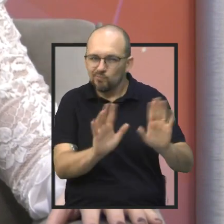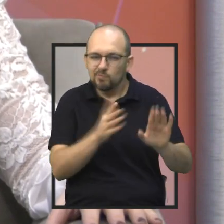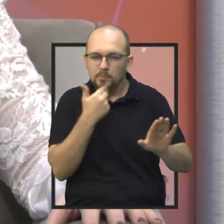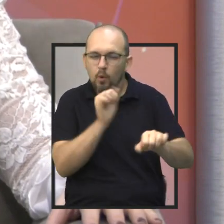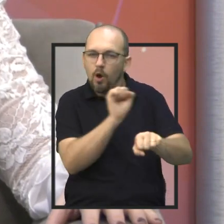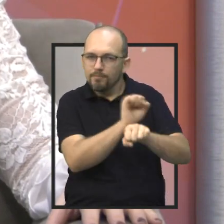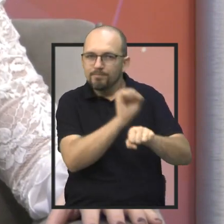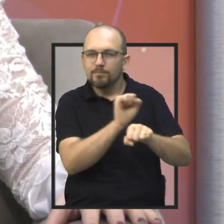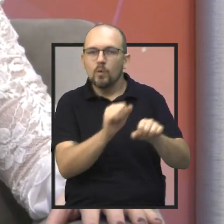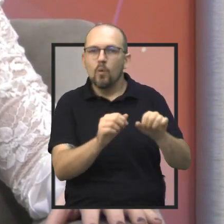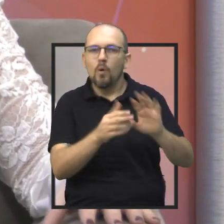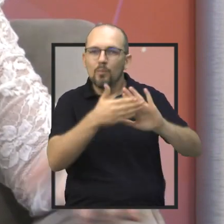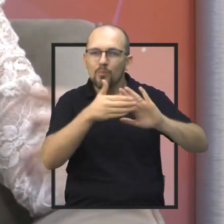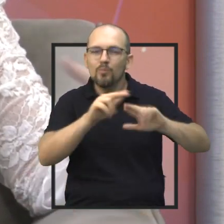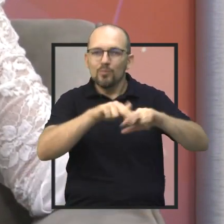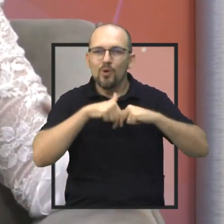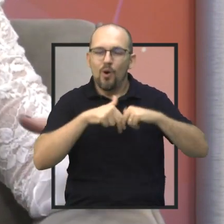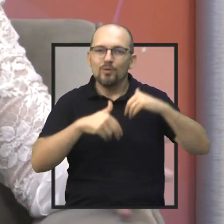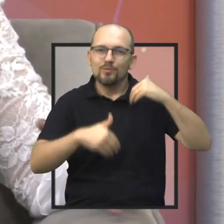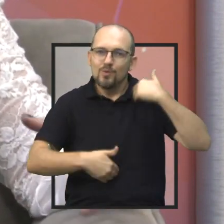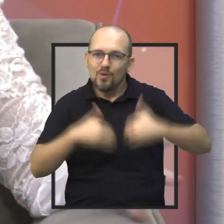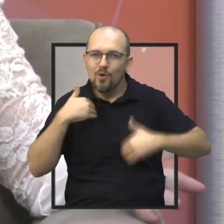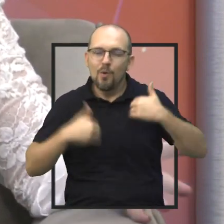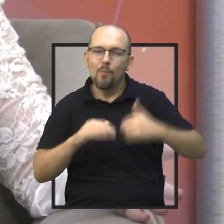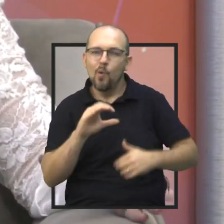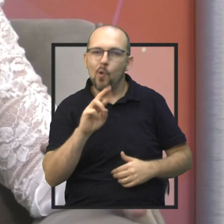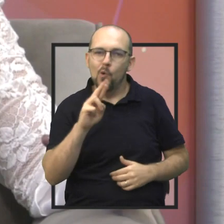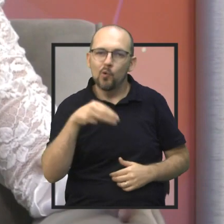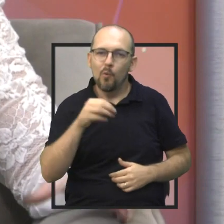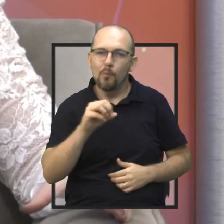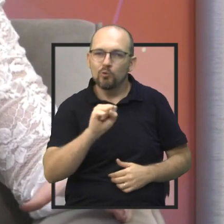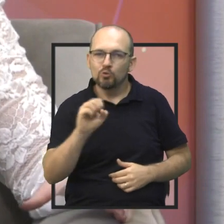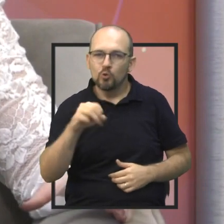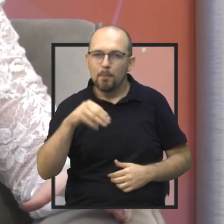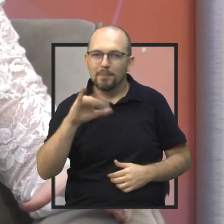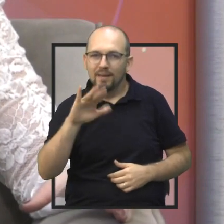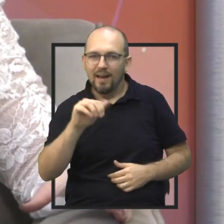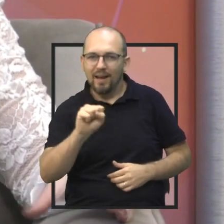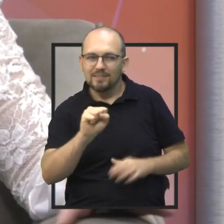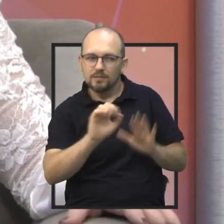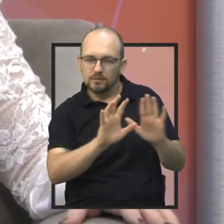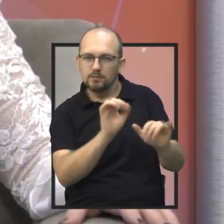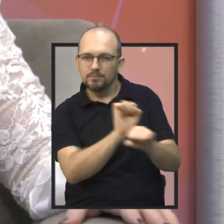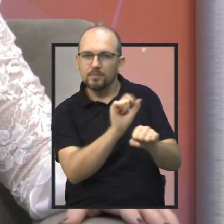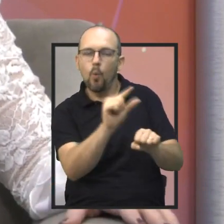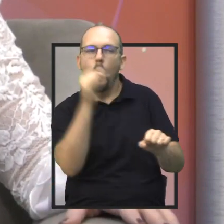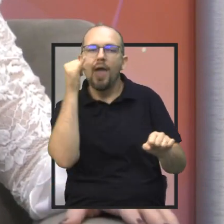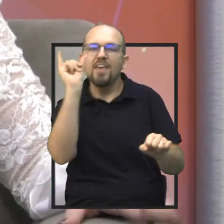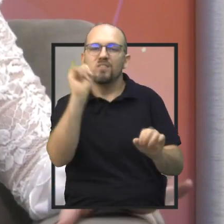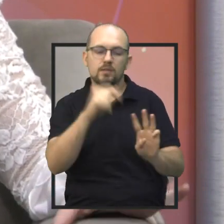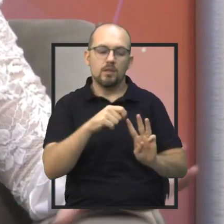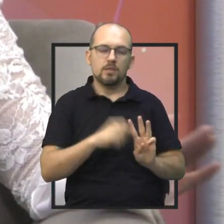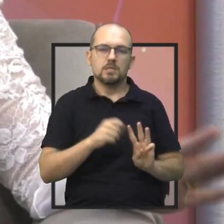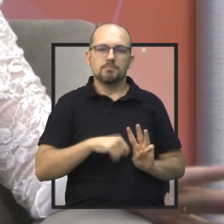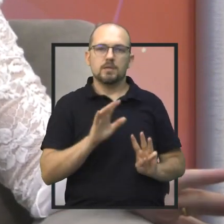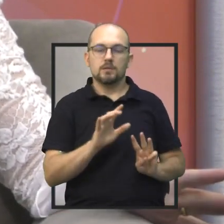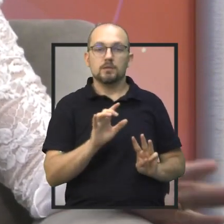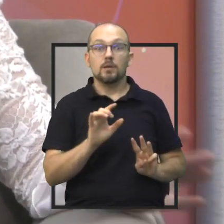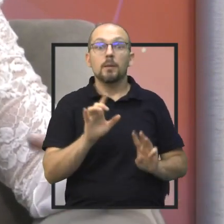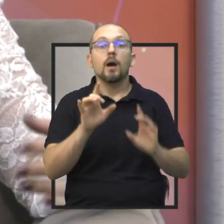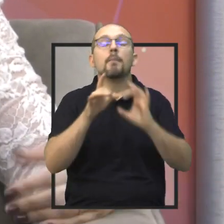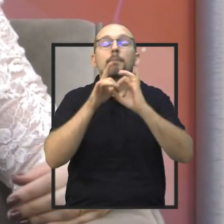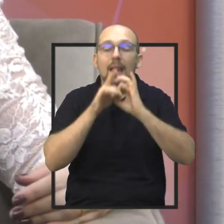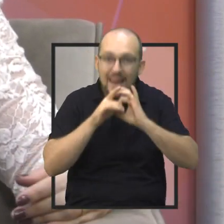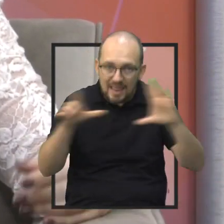não por causas cromossômicas ou outras causas comuns, e então é uma época que se evita a vacinação, exceto a de